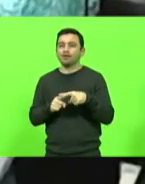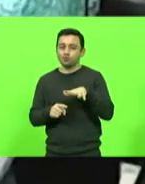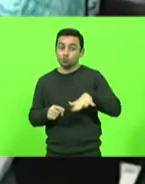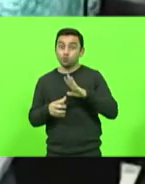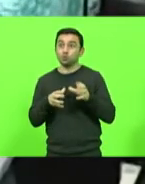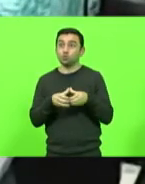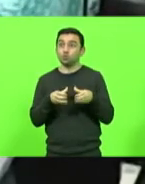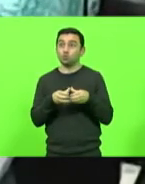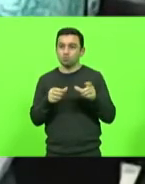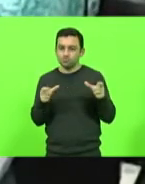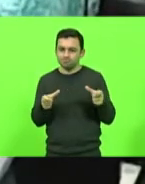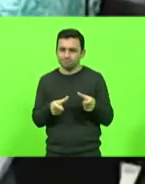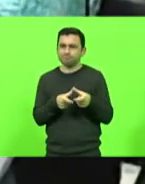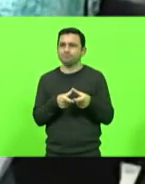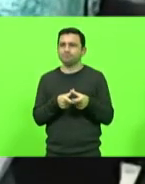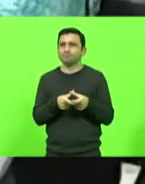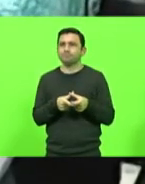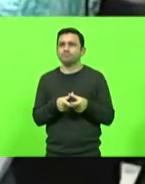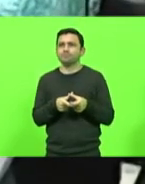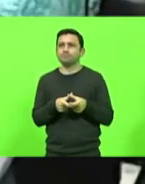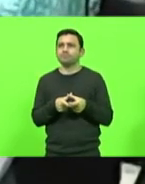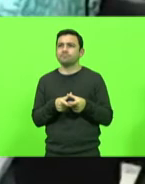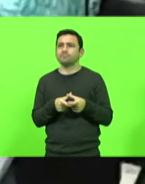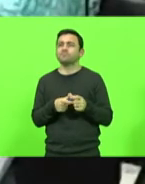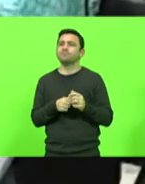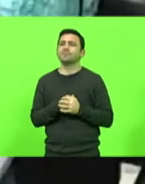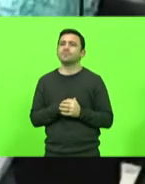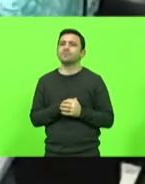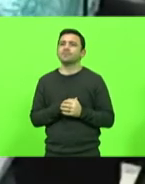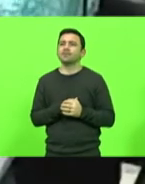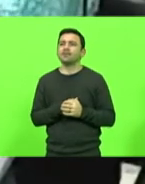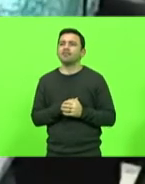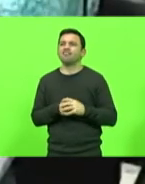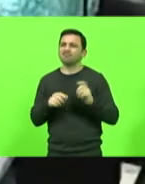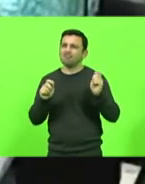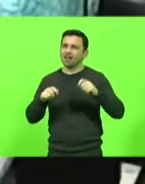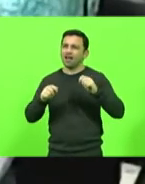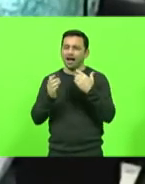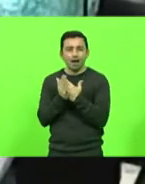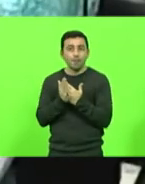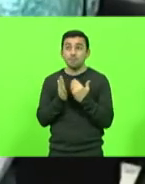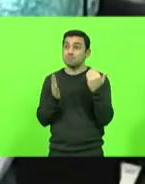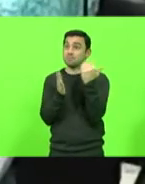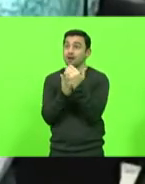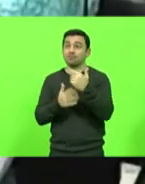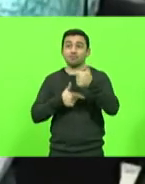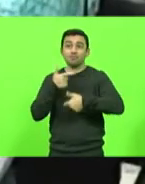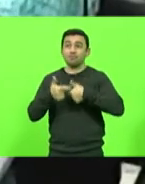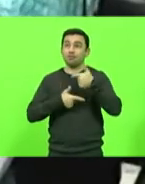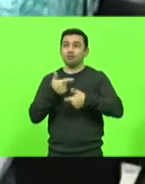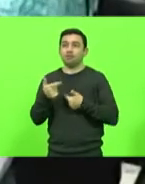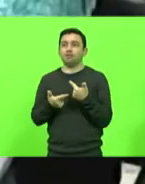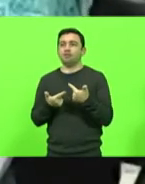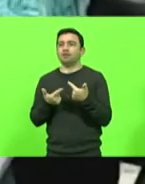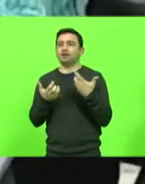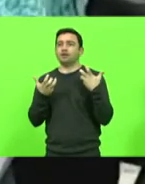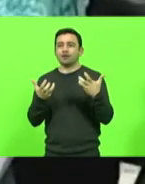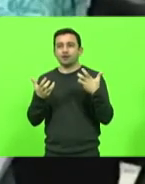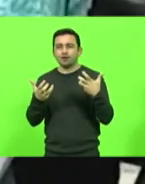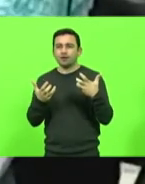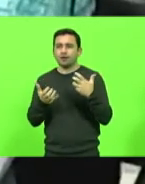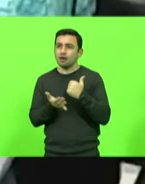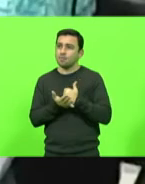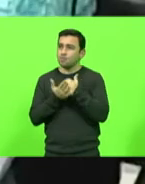muito reduzida, a gente faz além do que pode, muitas vezes, para que a gente possa dar retorno